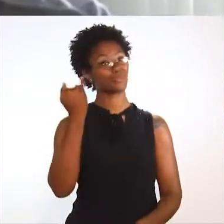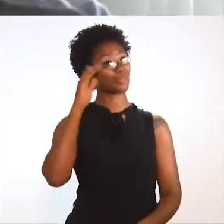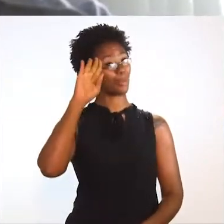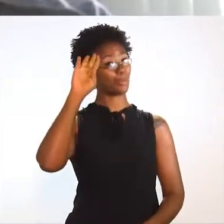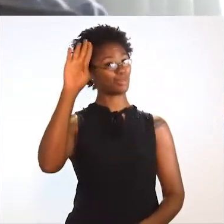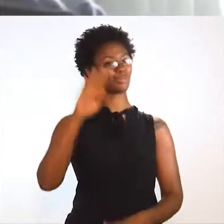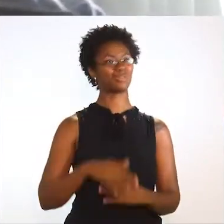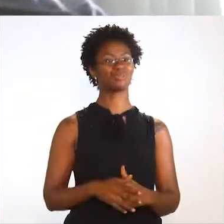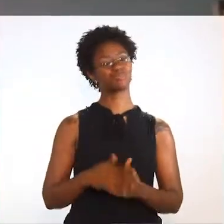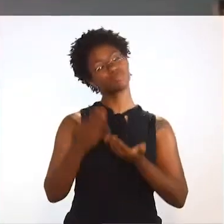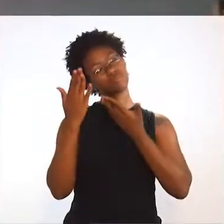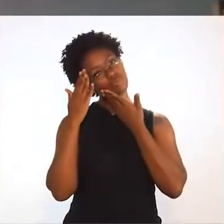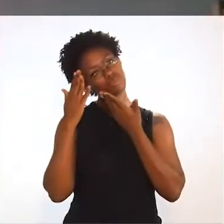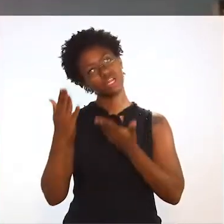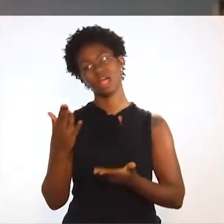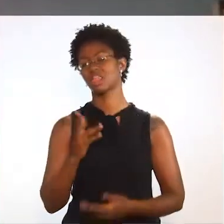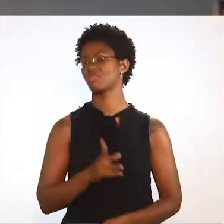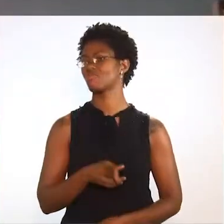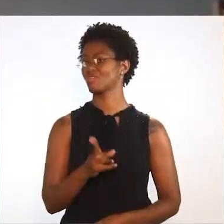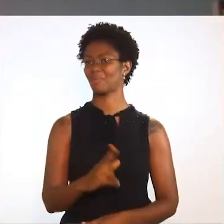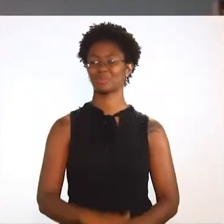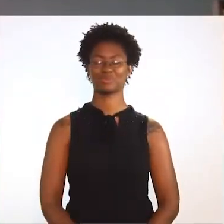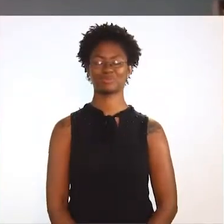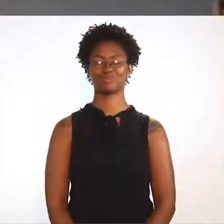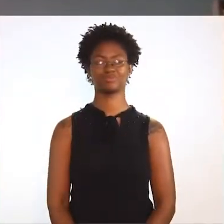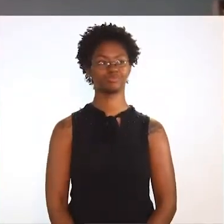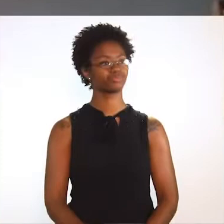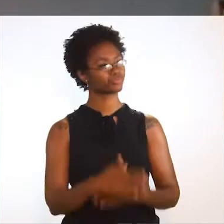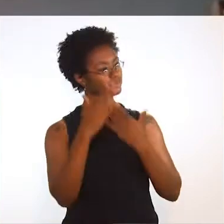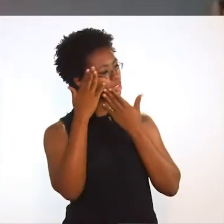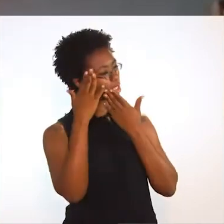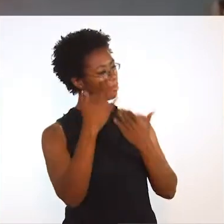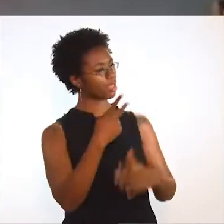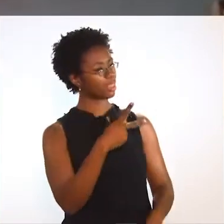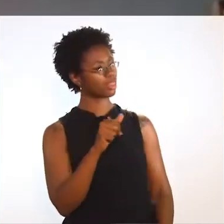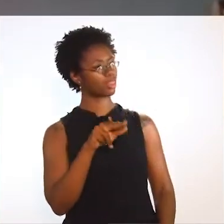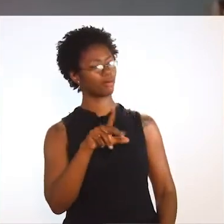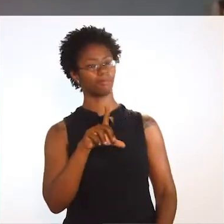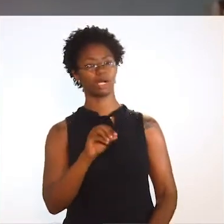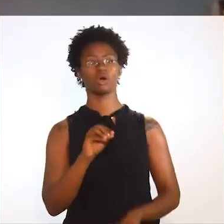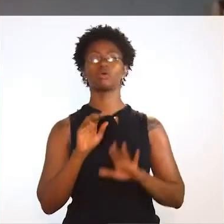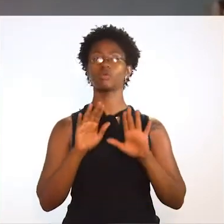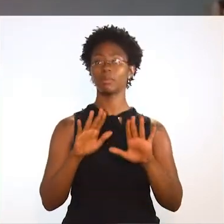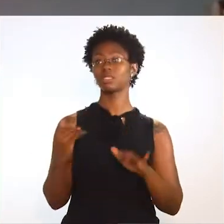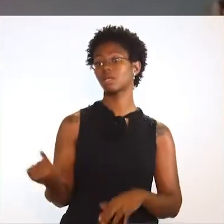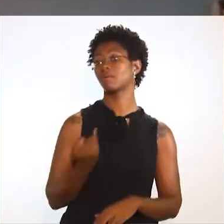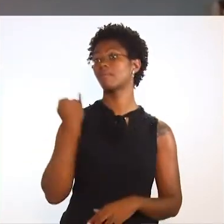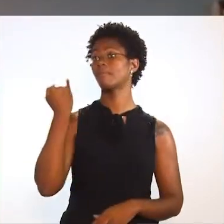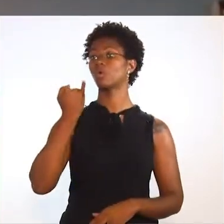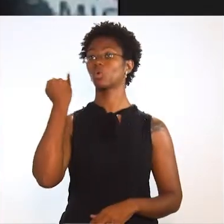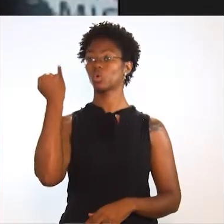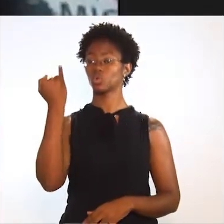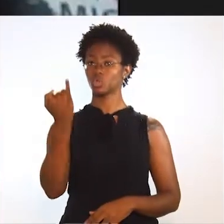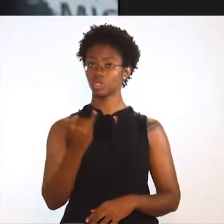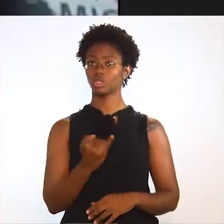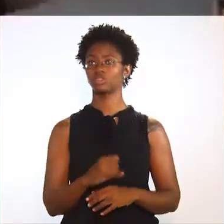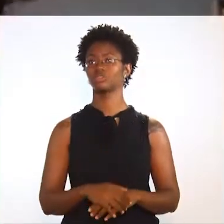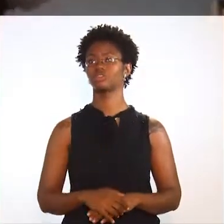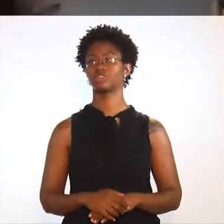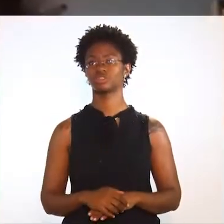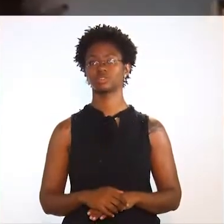importante. Obrigado, como sempre. Obrigada, Paulo. E uma coisa importante,